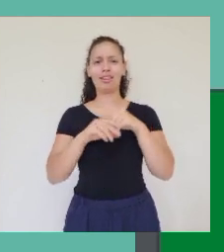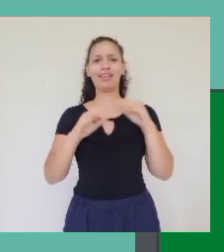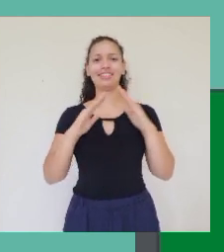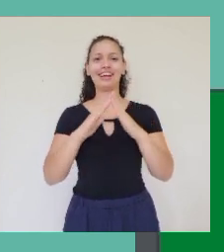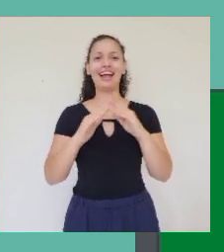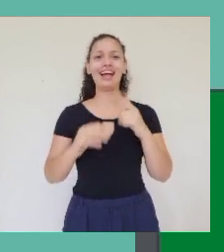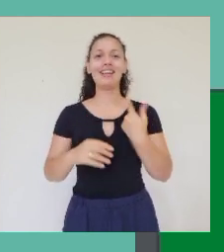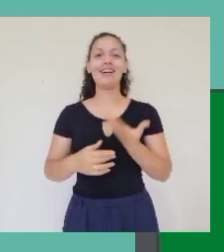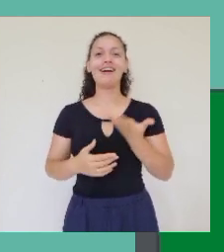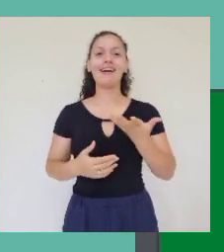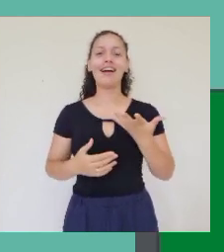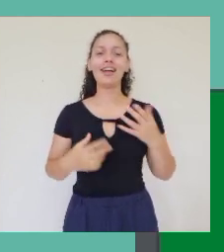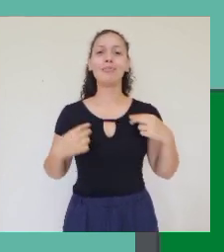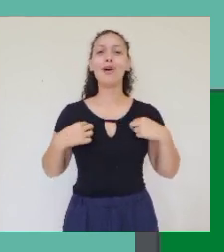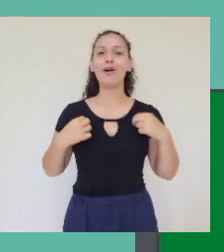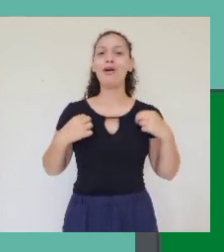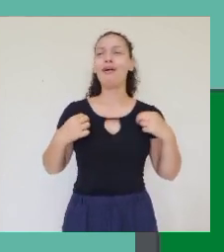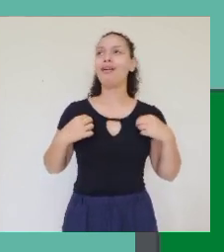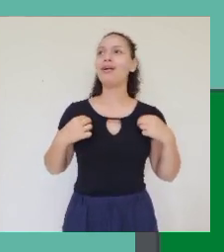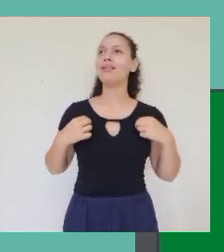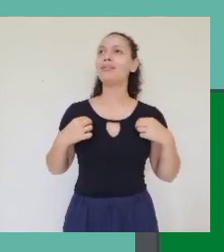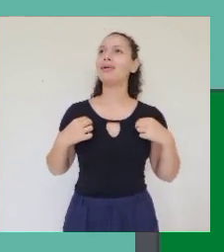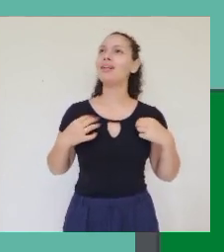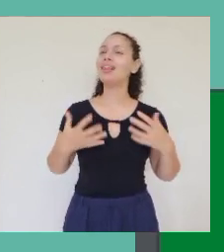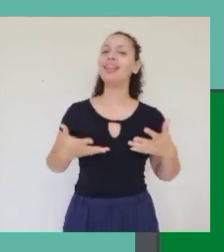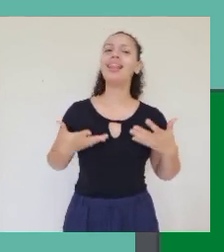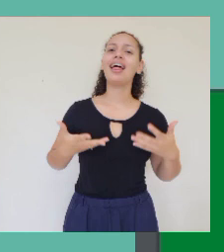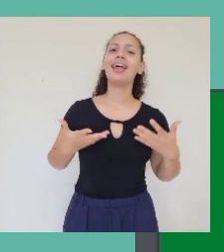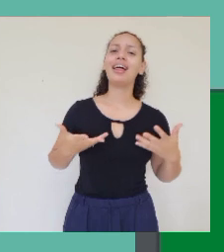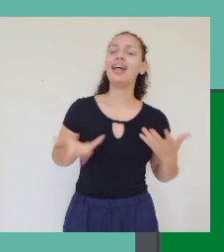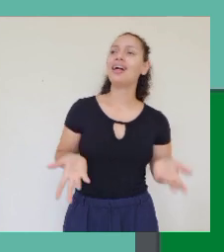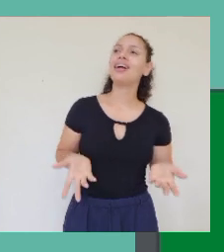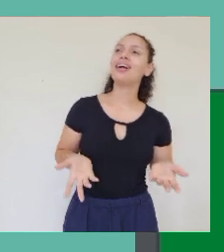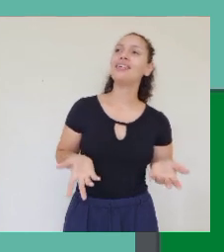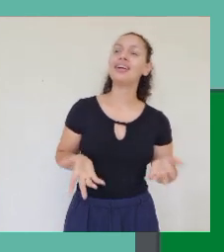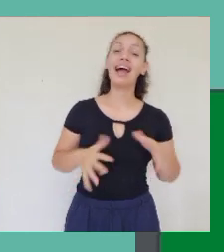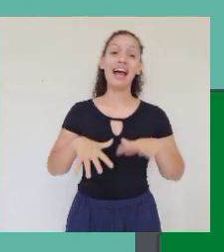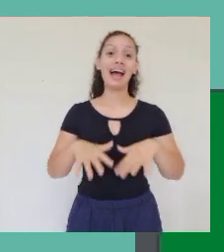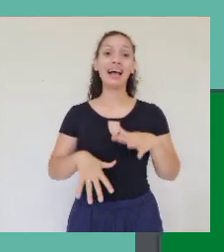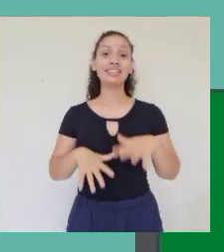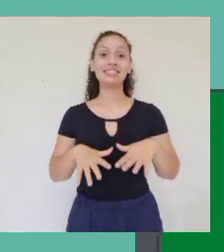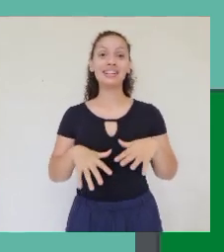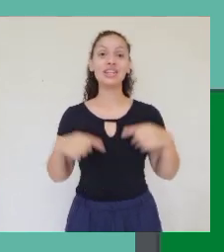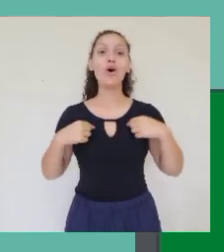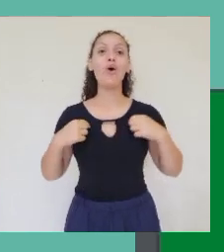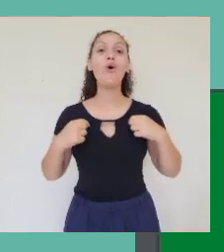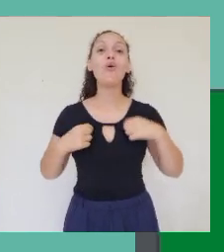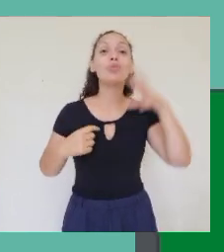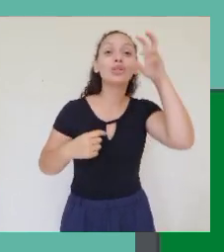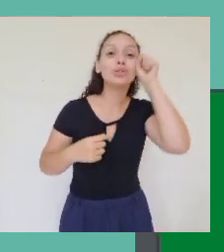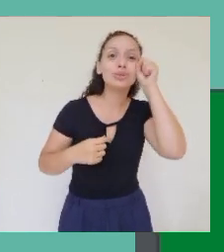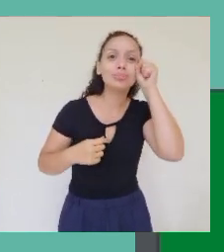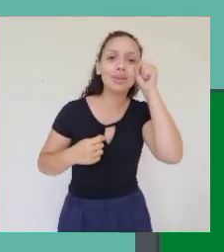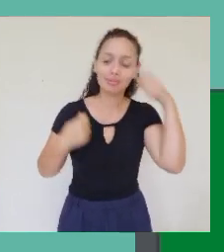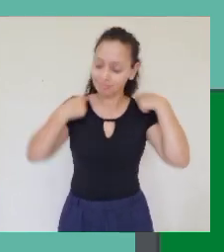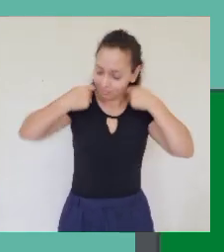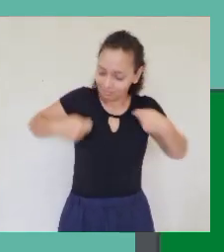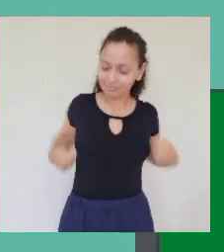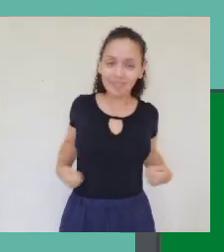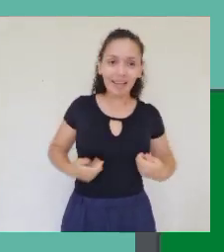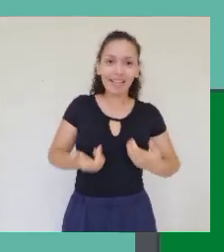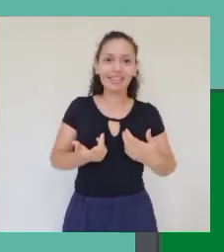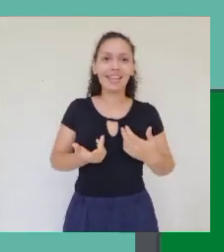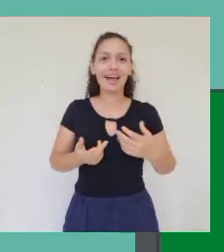mais confortável possível e às vezes a gente vai um pouco além, né? A gente coloca a roupa de dormir, coloca pijama, se cobre com